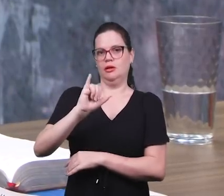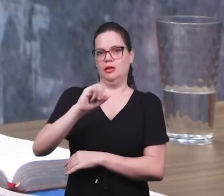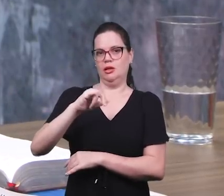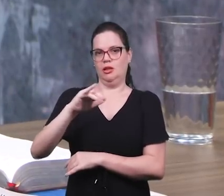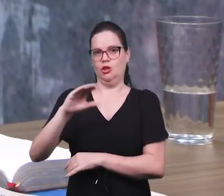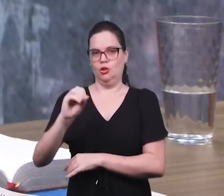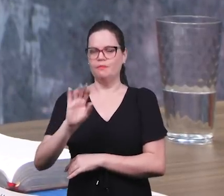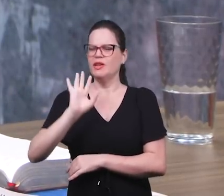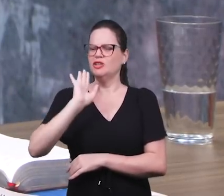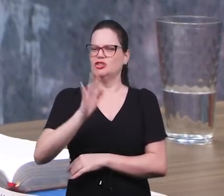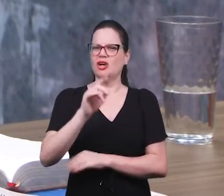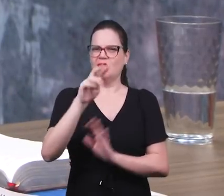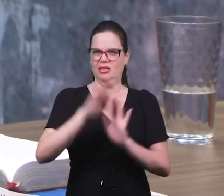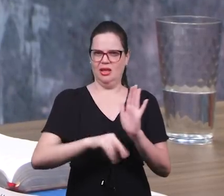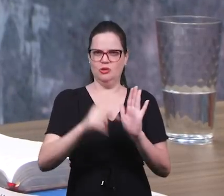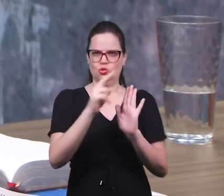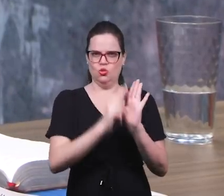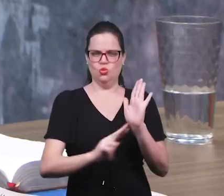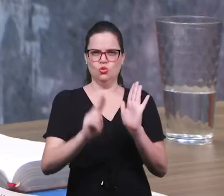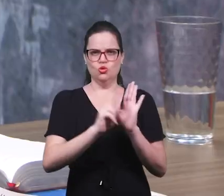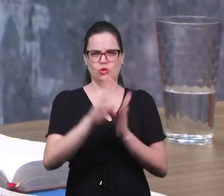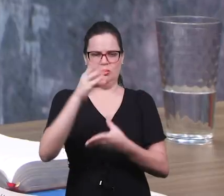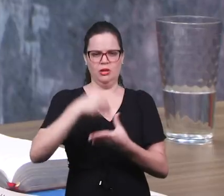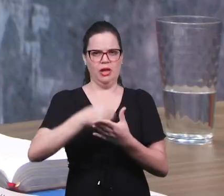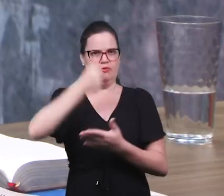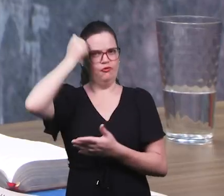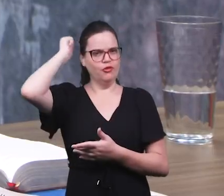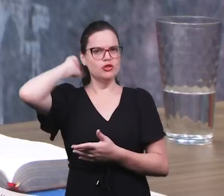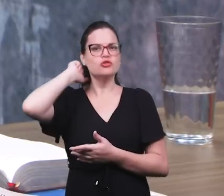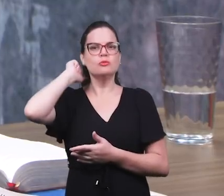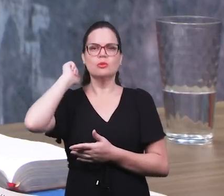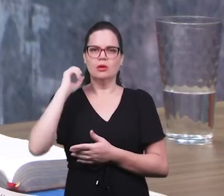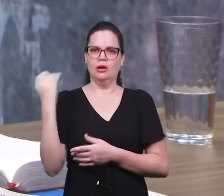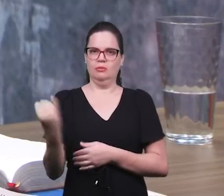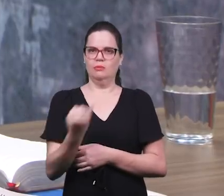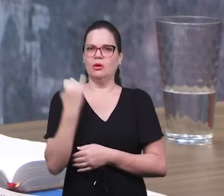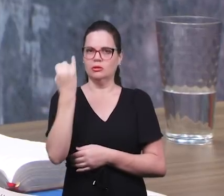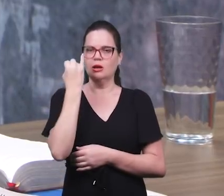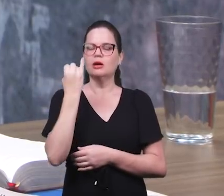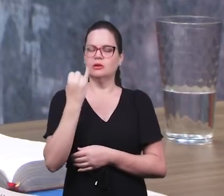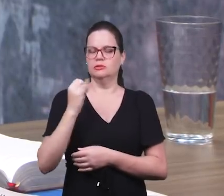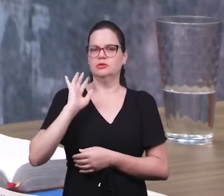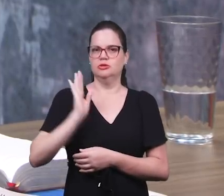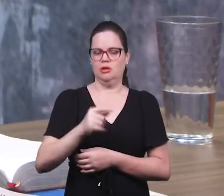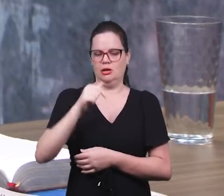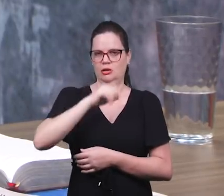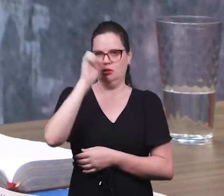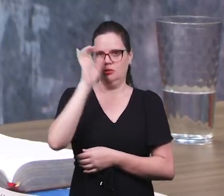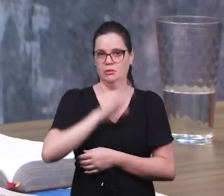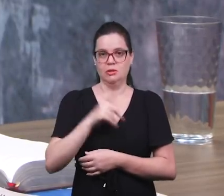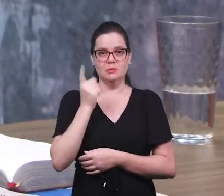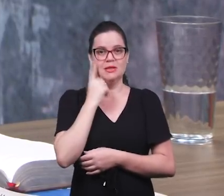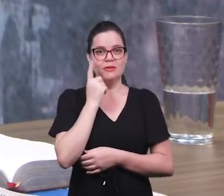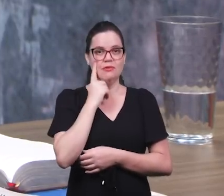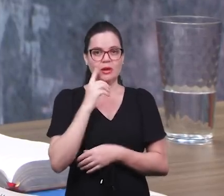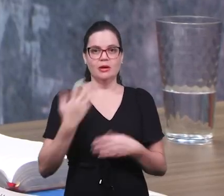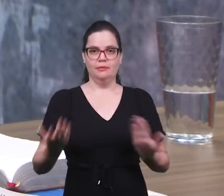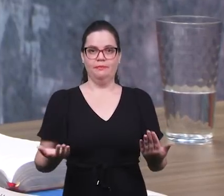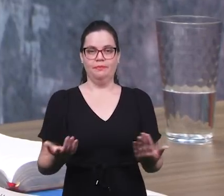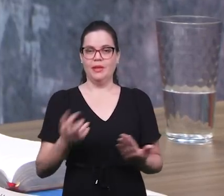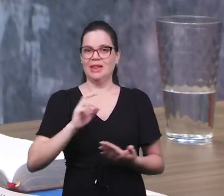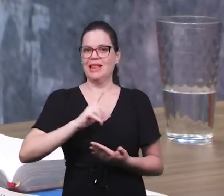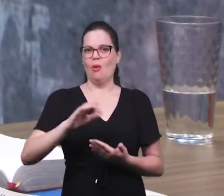questões de vestibular, né, questões discursivas de vestibulares importantes de história aqui do Brasil, para os irmãos verem que não há nenhum